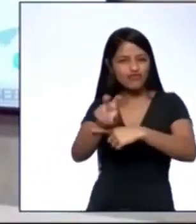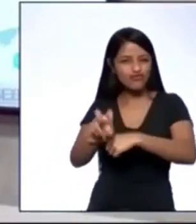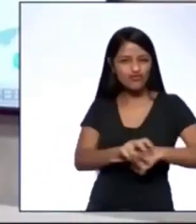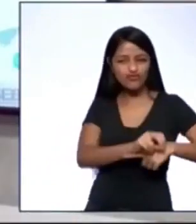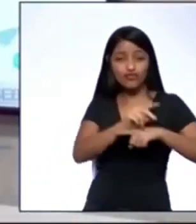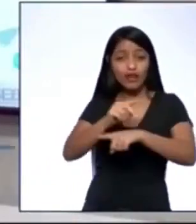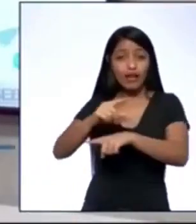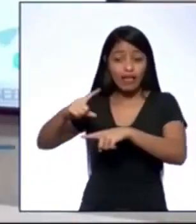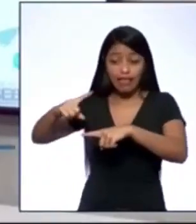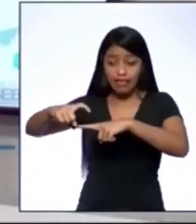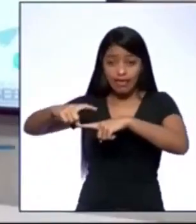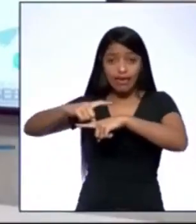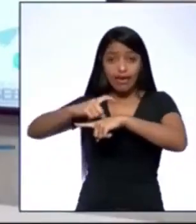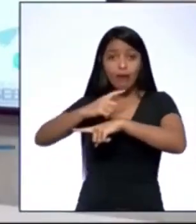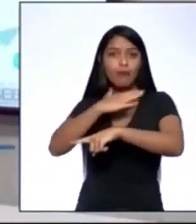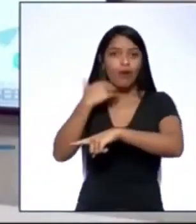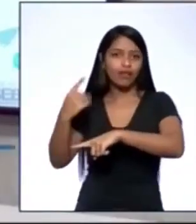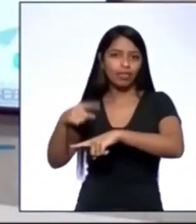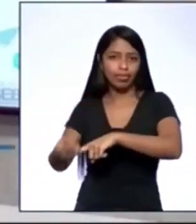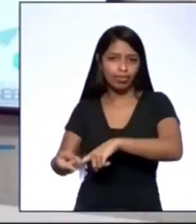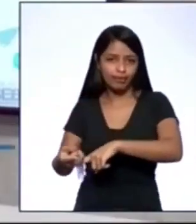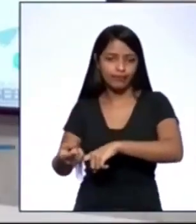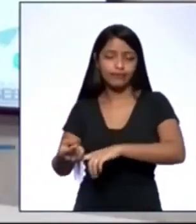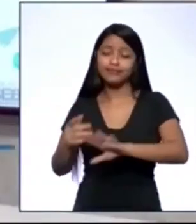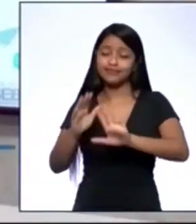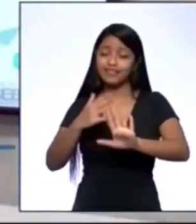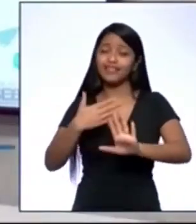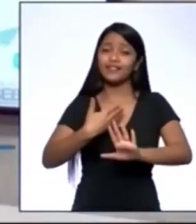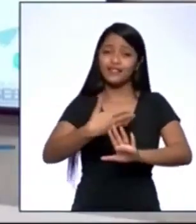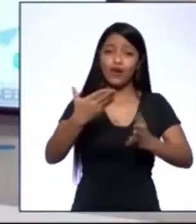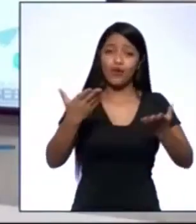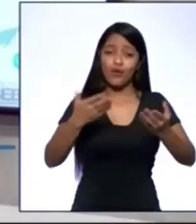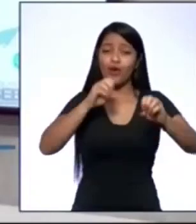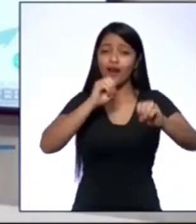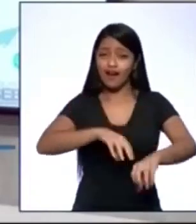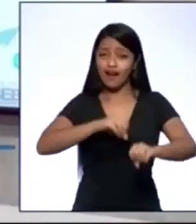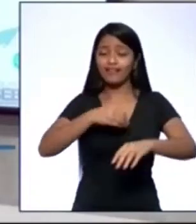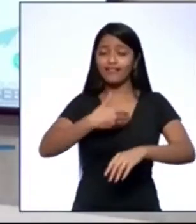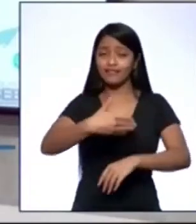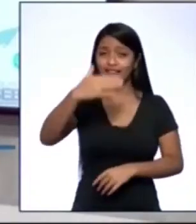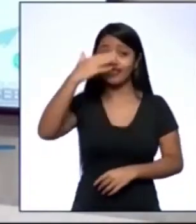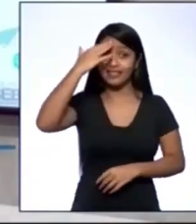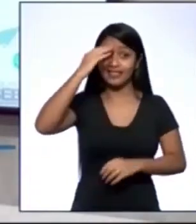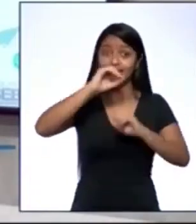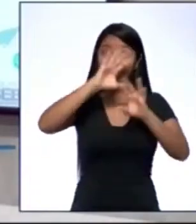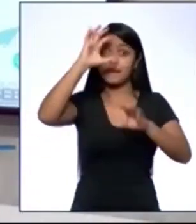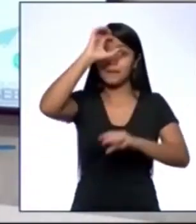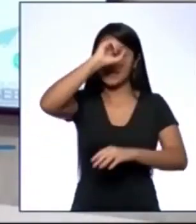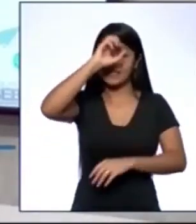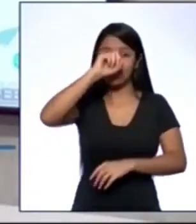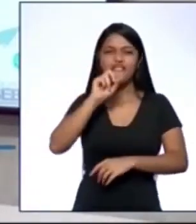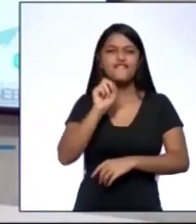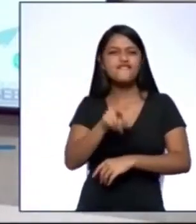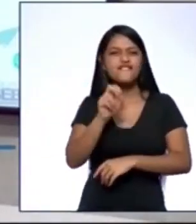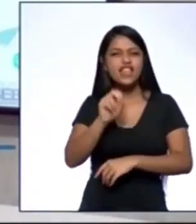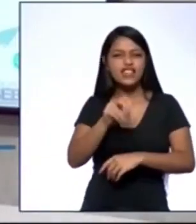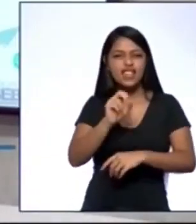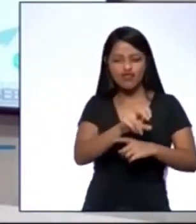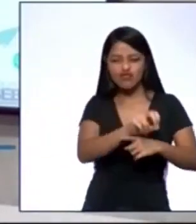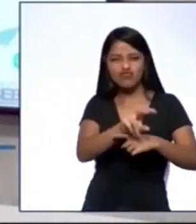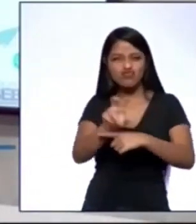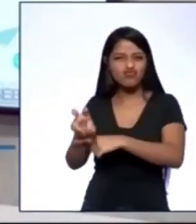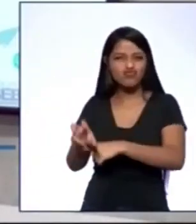para matar. E você vai ver na aula de hoje ainda que tem vários problemas, não é? Do agrotóxico, contamina as cadeias